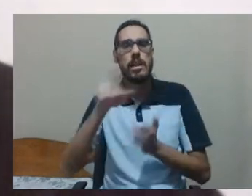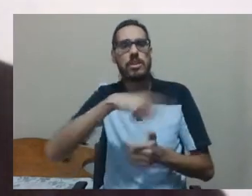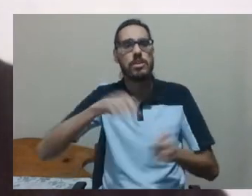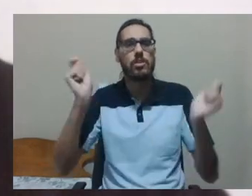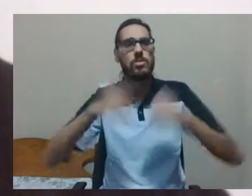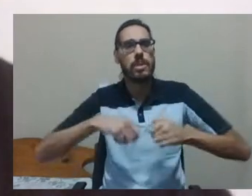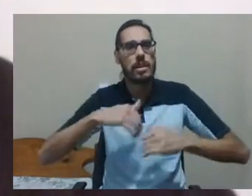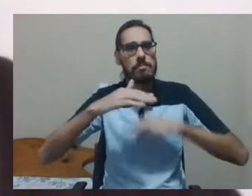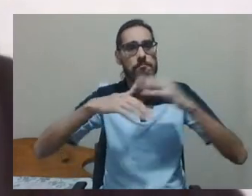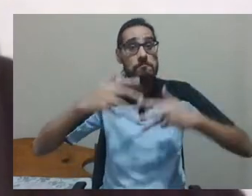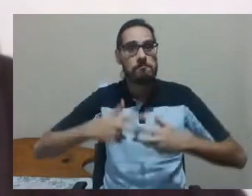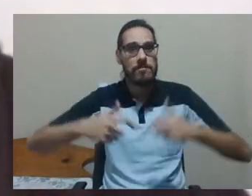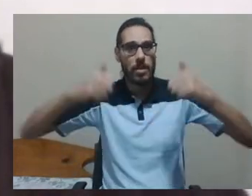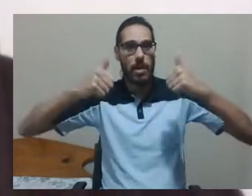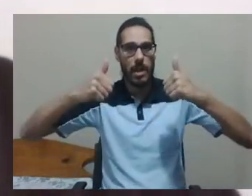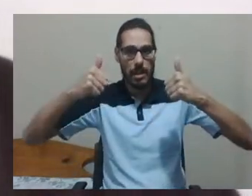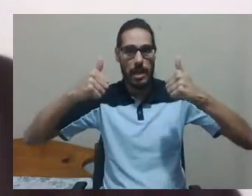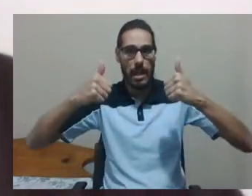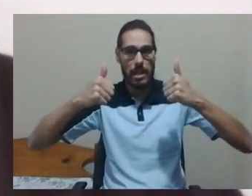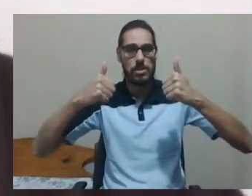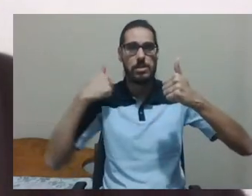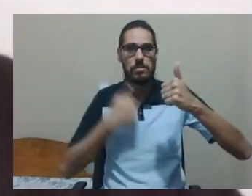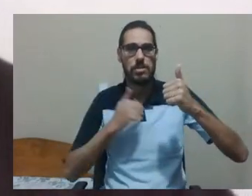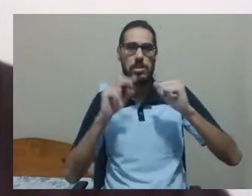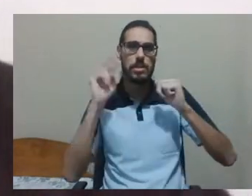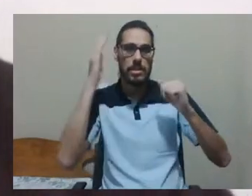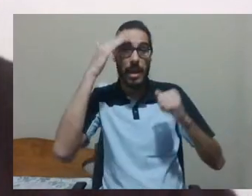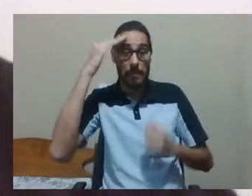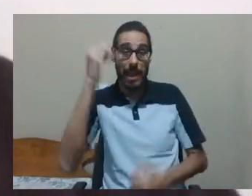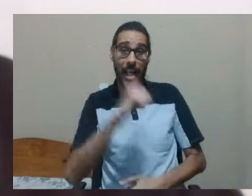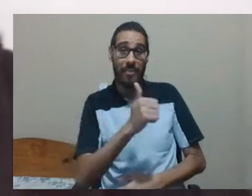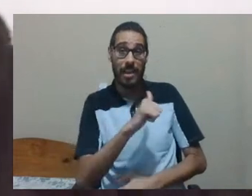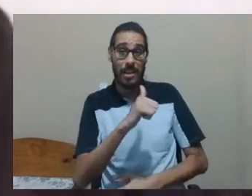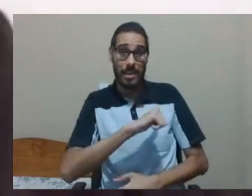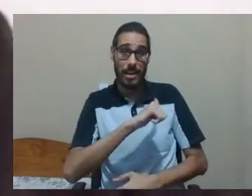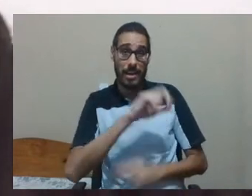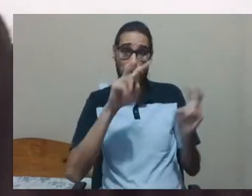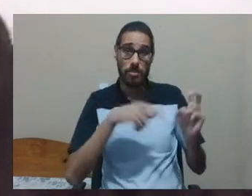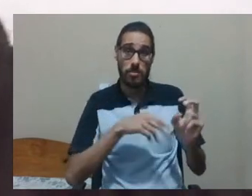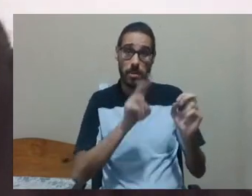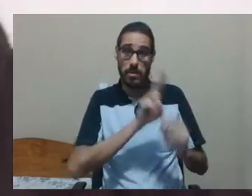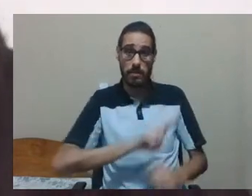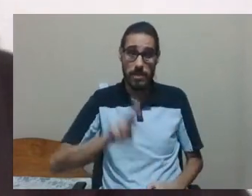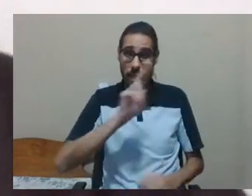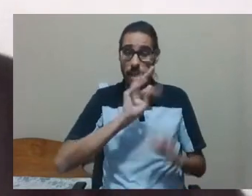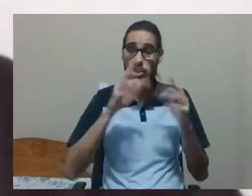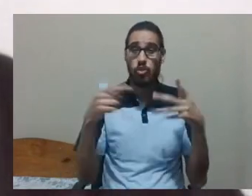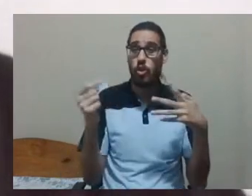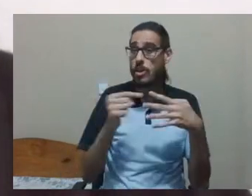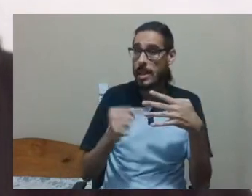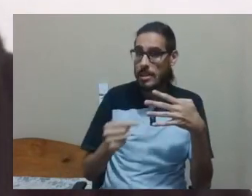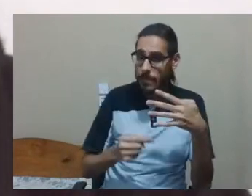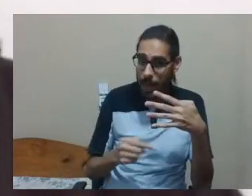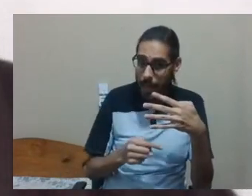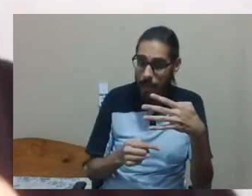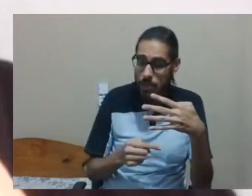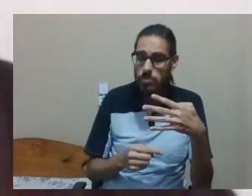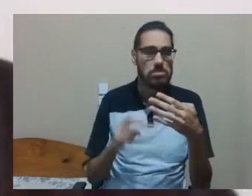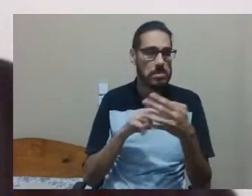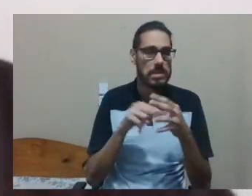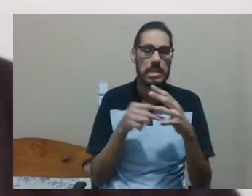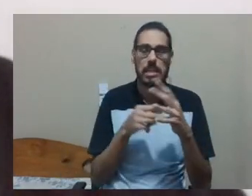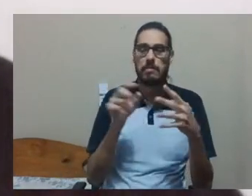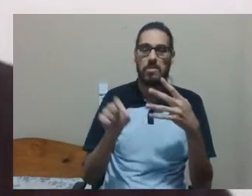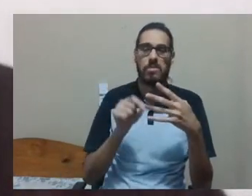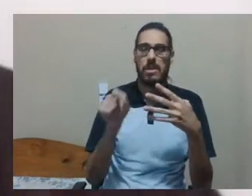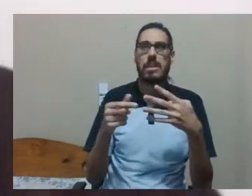aspectos da universidade é fundamental, ok? E quando falo todos os aspectos, estou falando desde coisas